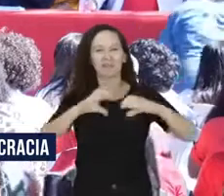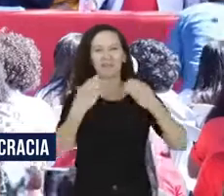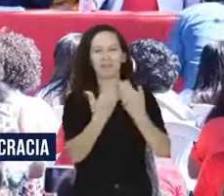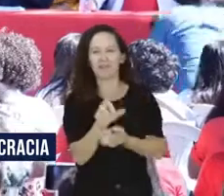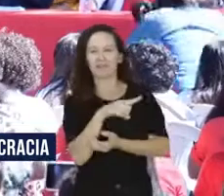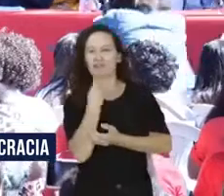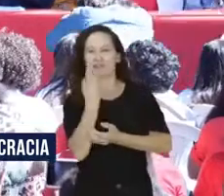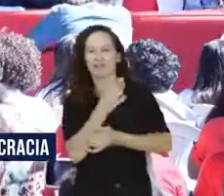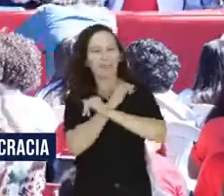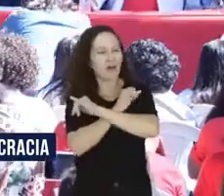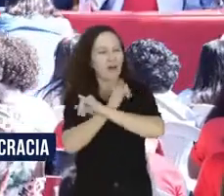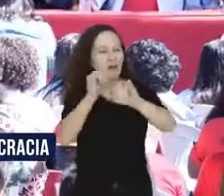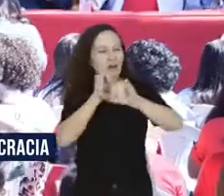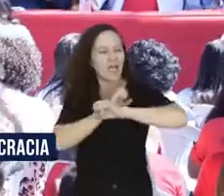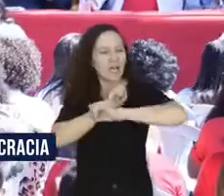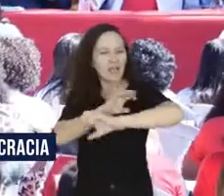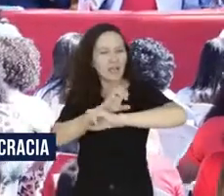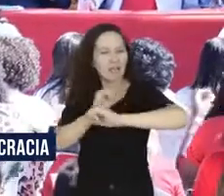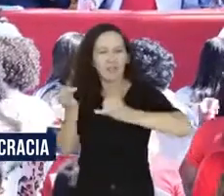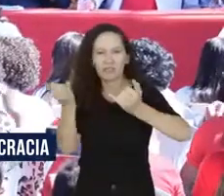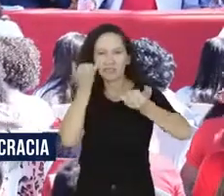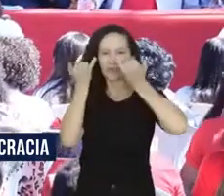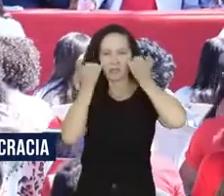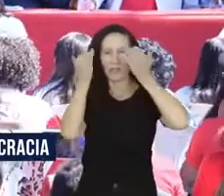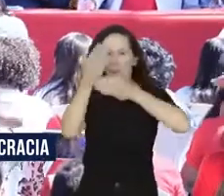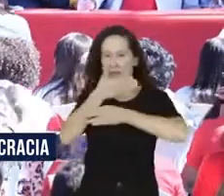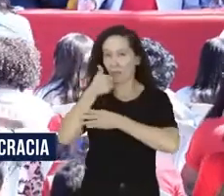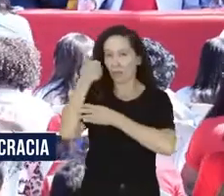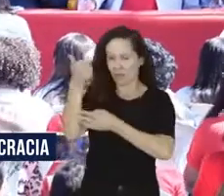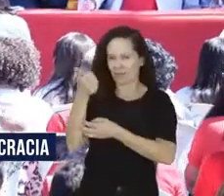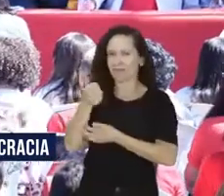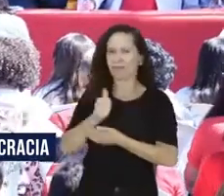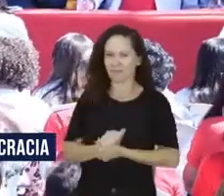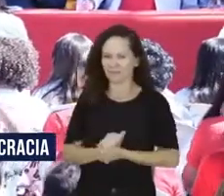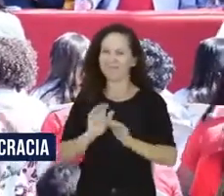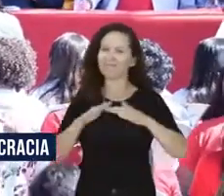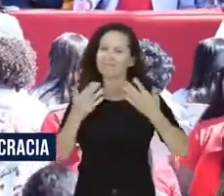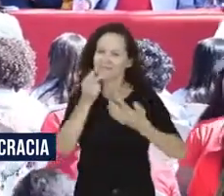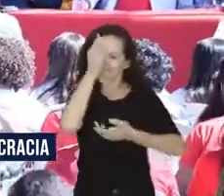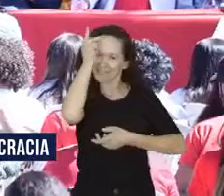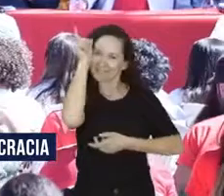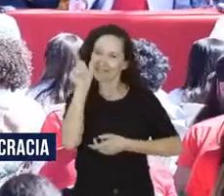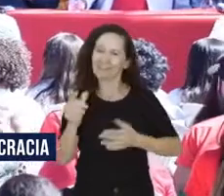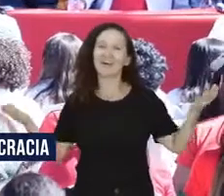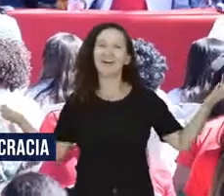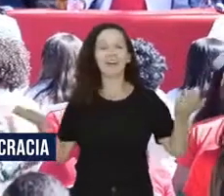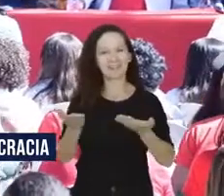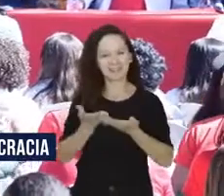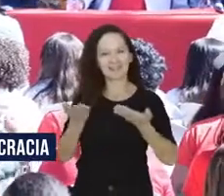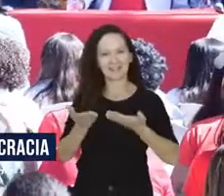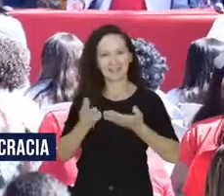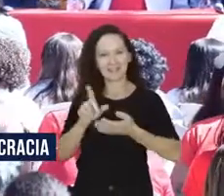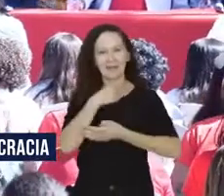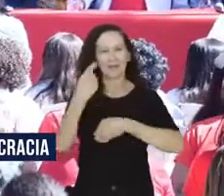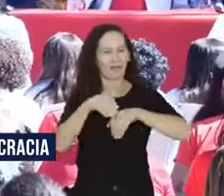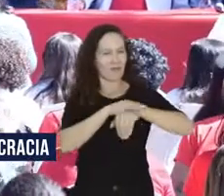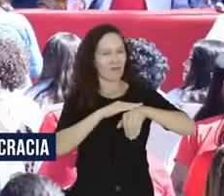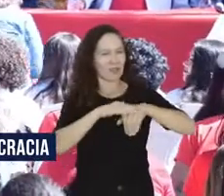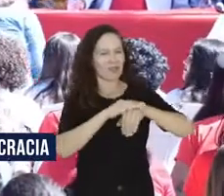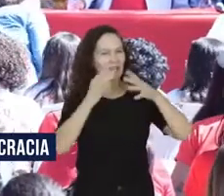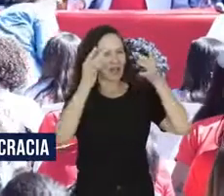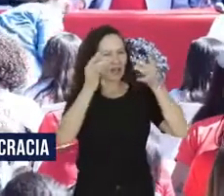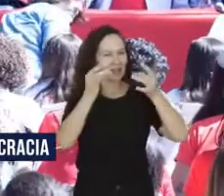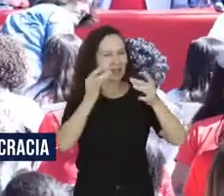educação e informação de qualidade. É isso, gente. E agora, pra gente falar um pouquinho sobre a situação da cultura